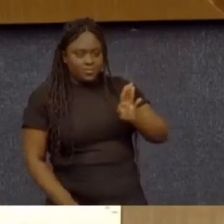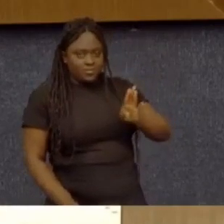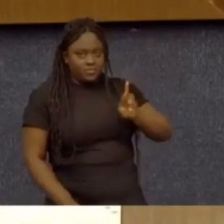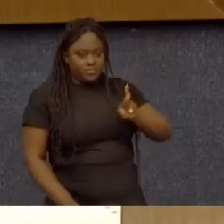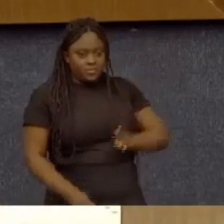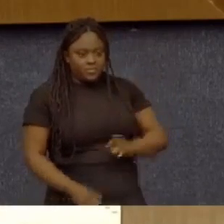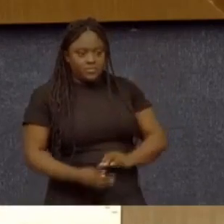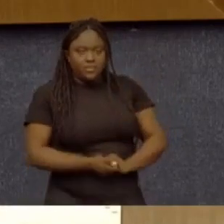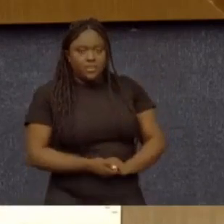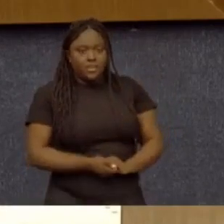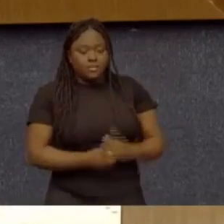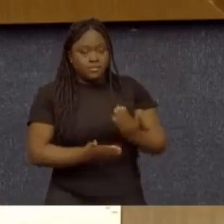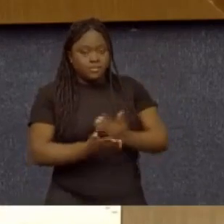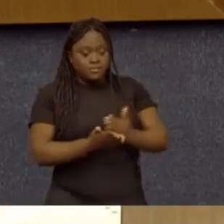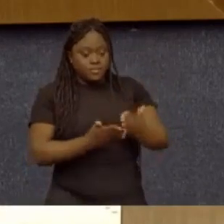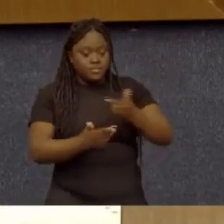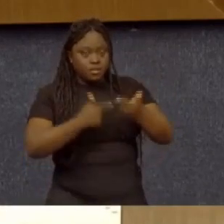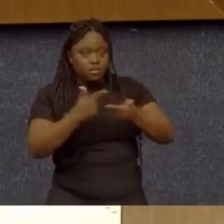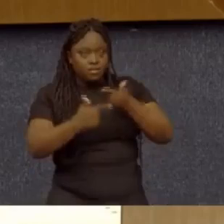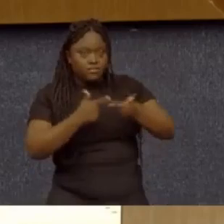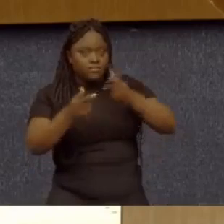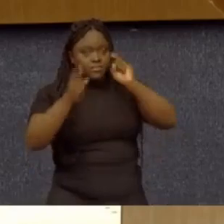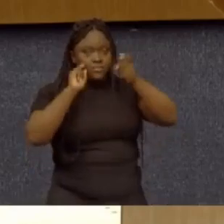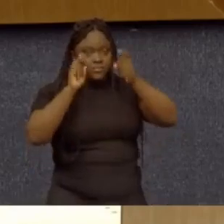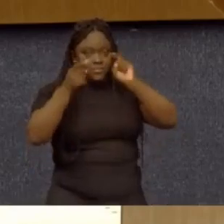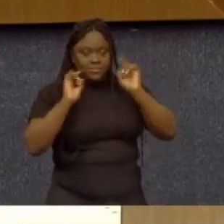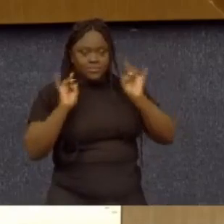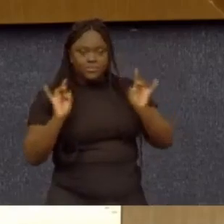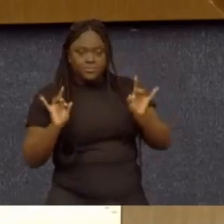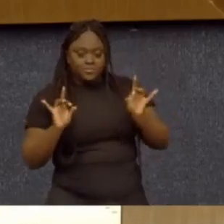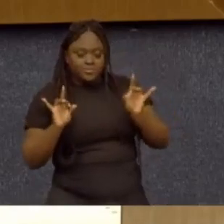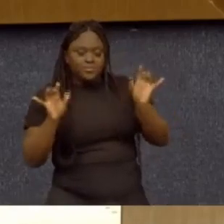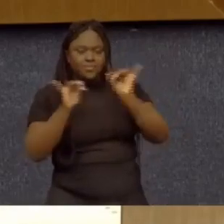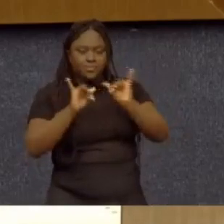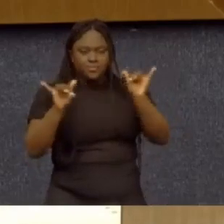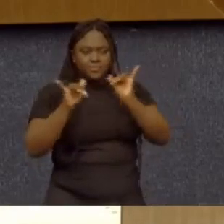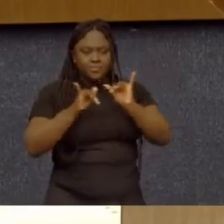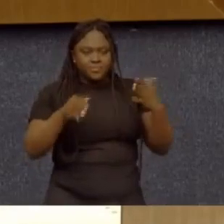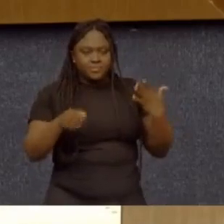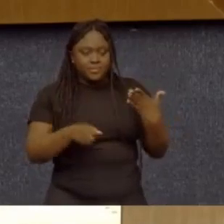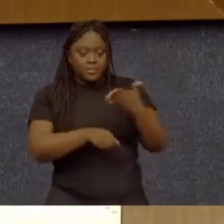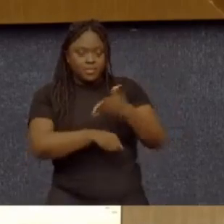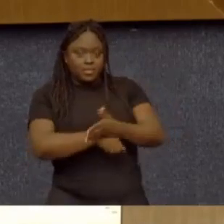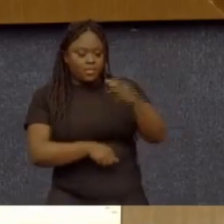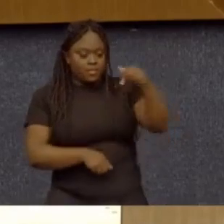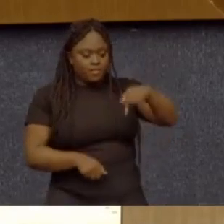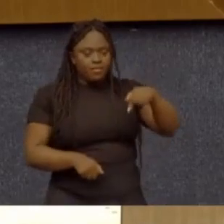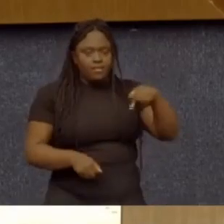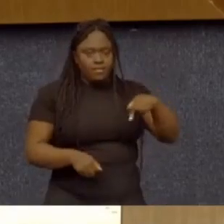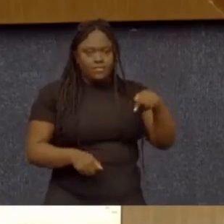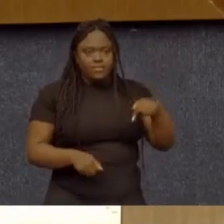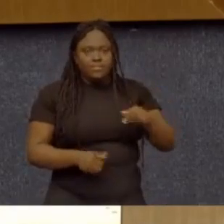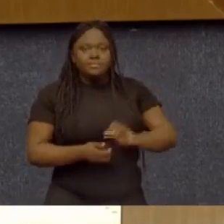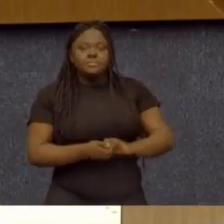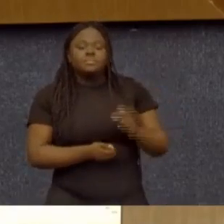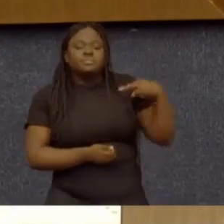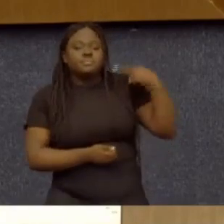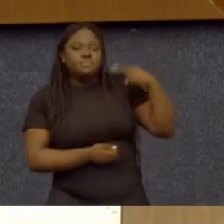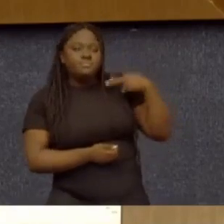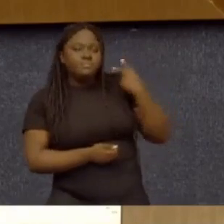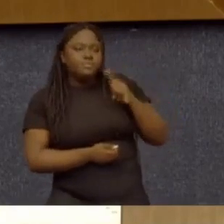cmbh.mg.gov.br. Para presidir os trabalhos desta reunião solene, anunciamos a entrada neste plenário